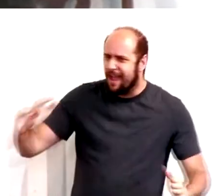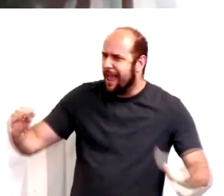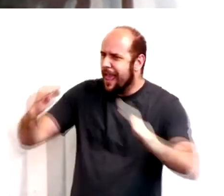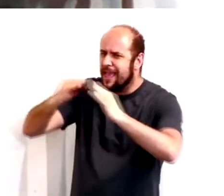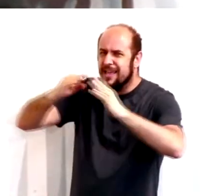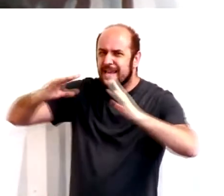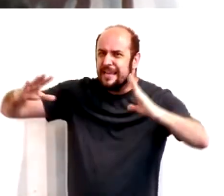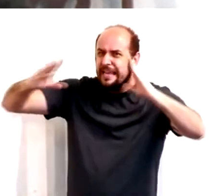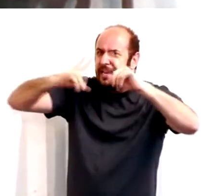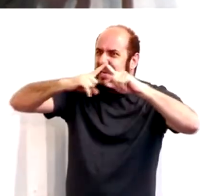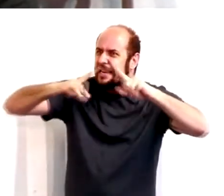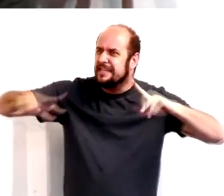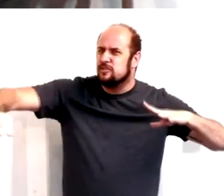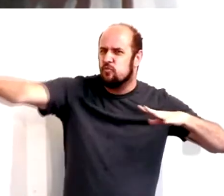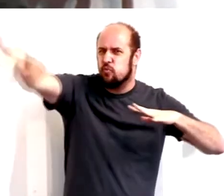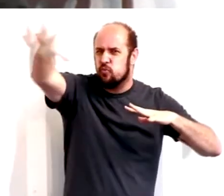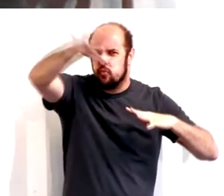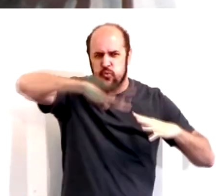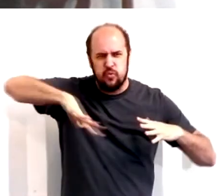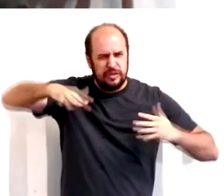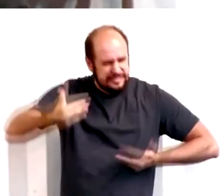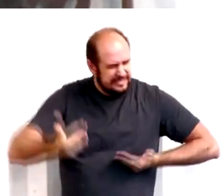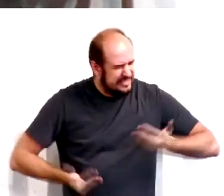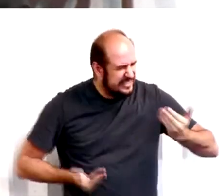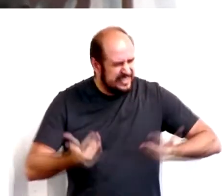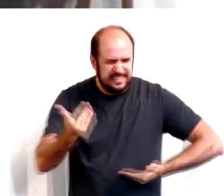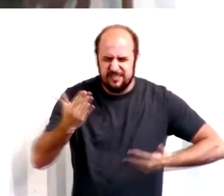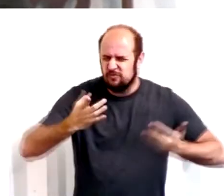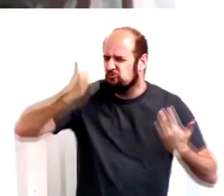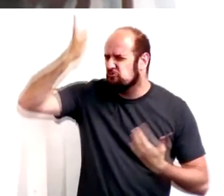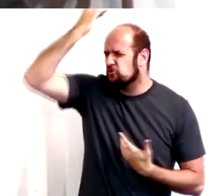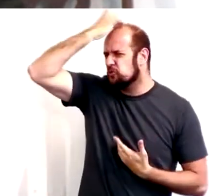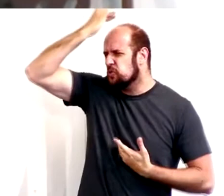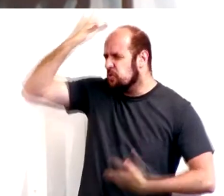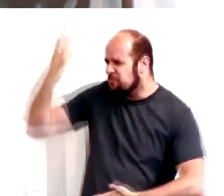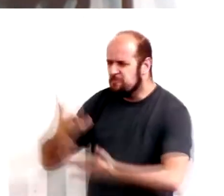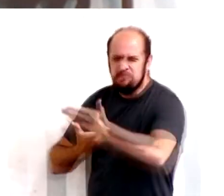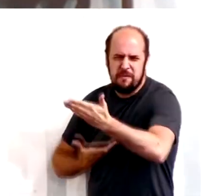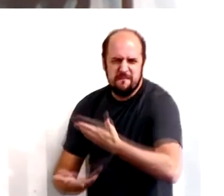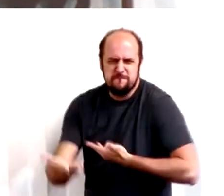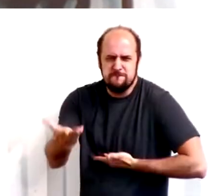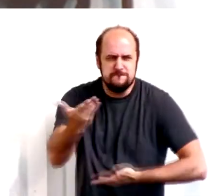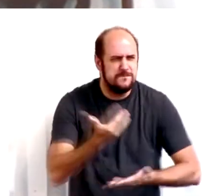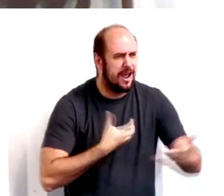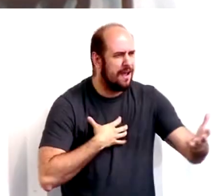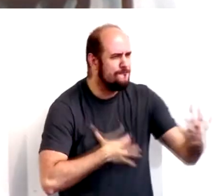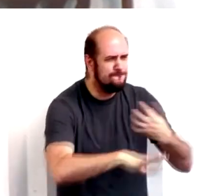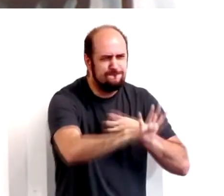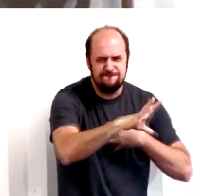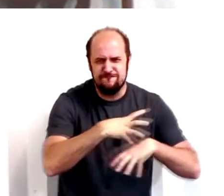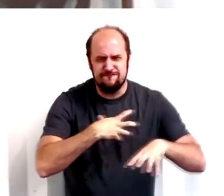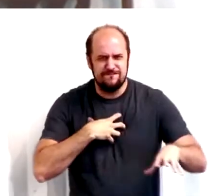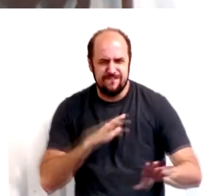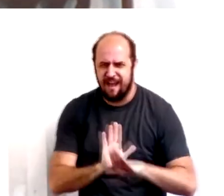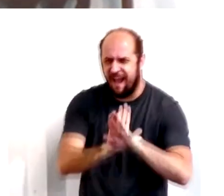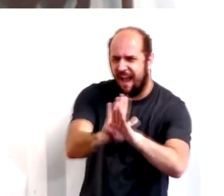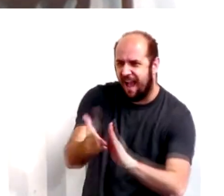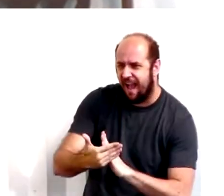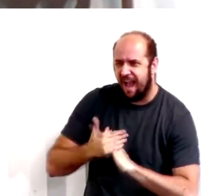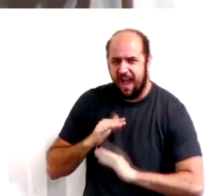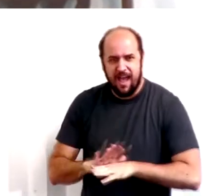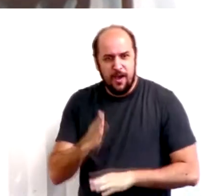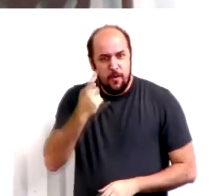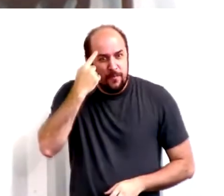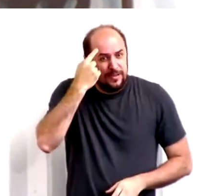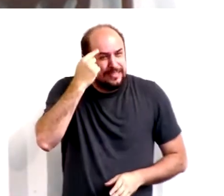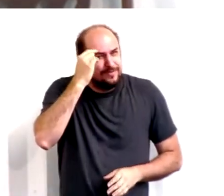essa igreja servindo com seus dons e talentos uns aos outros. Imagine como isso seria